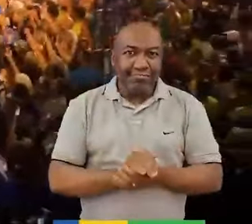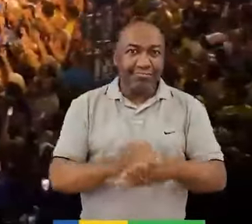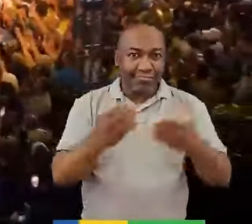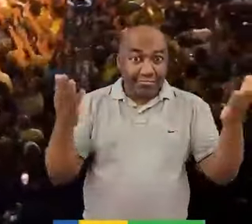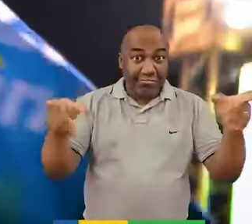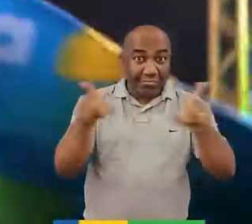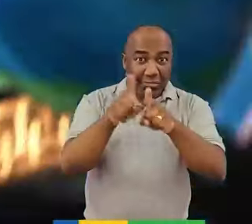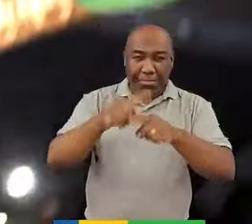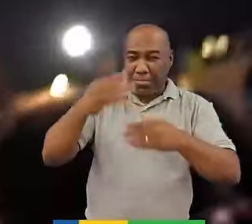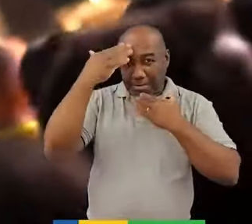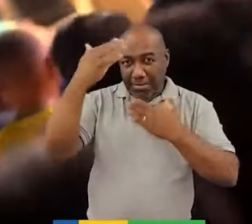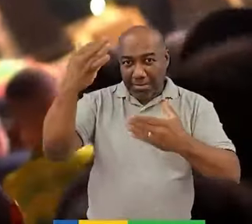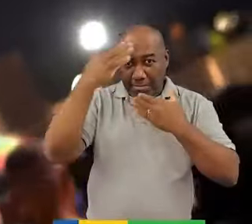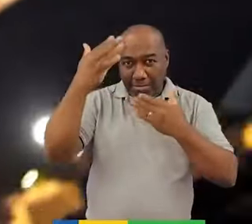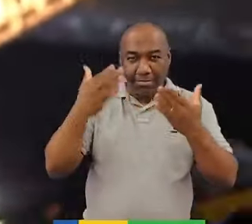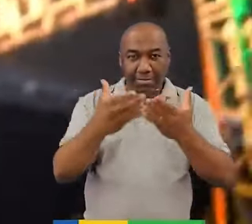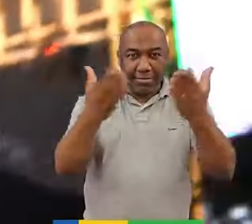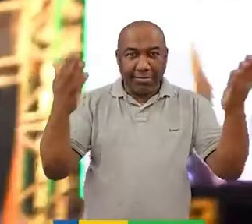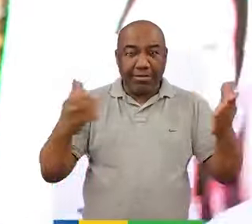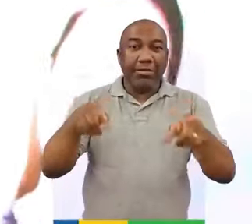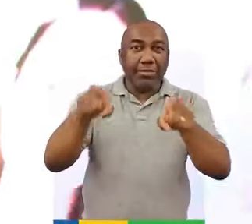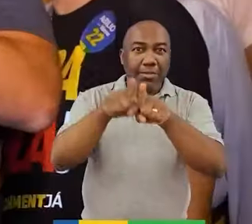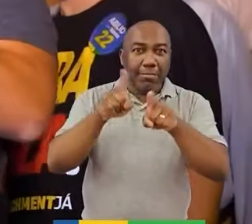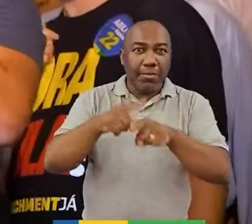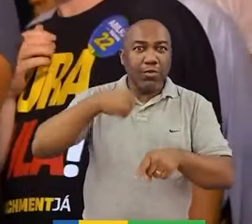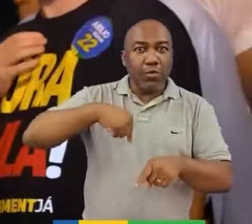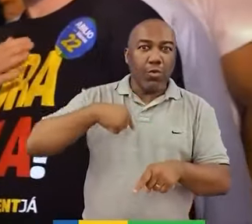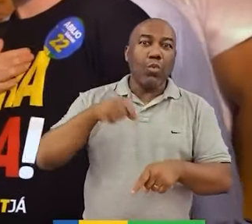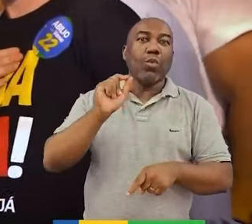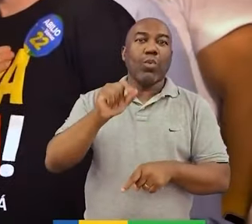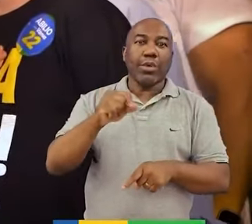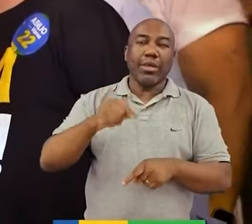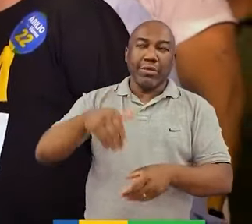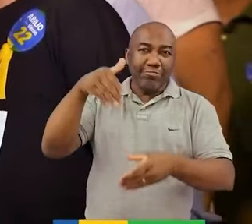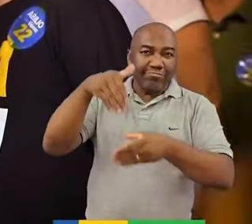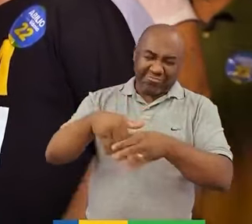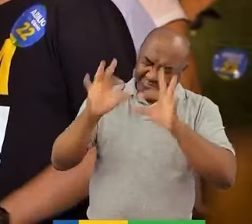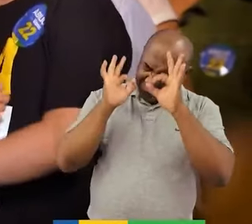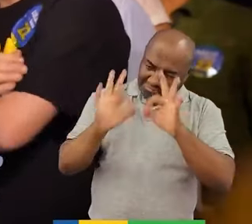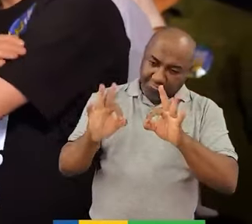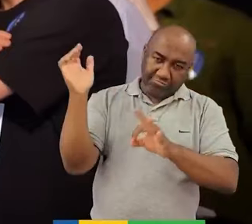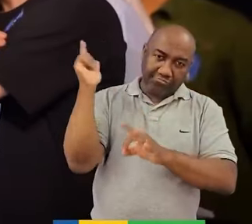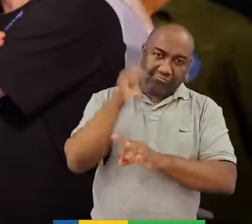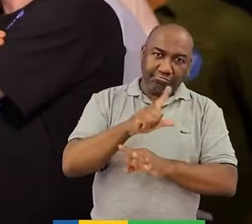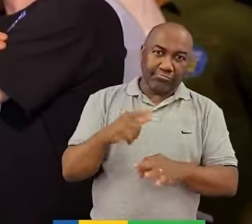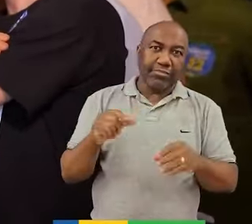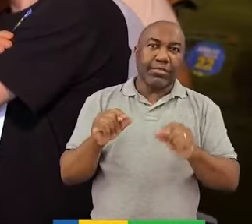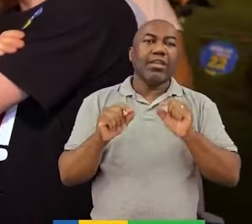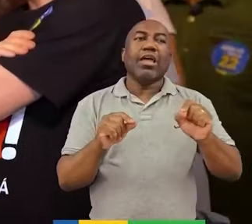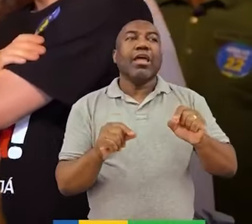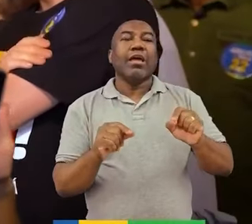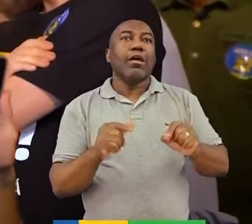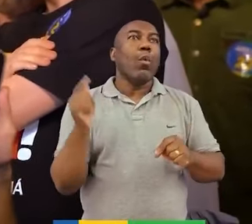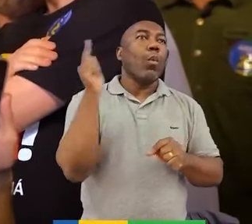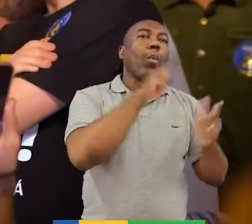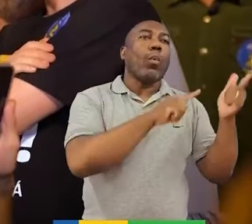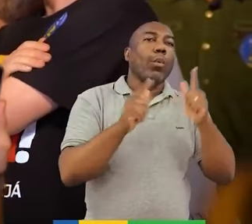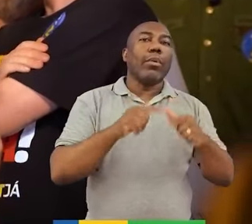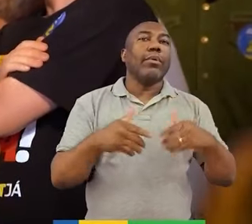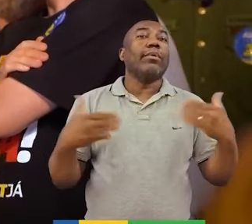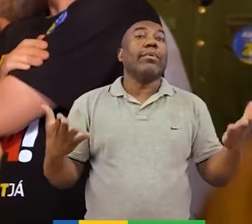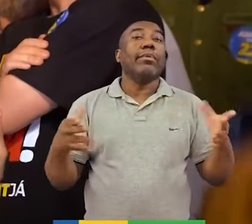Só quero dizer pra vocês obrigado, não existe já ganhou, não existe já